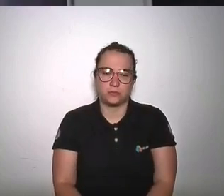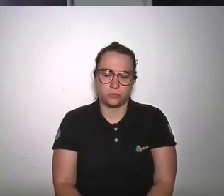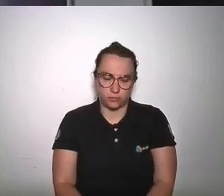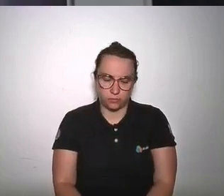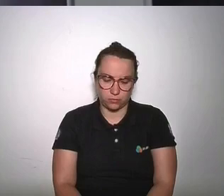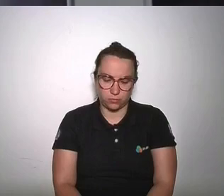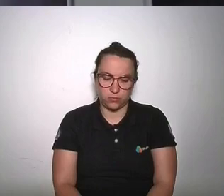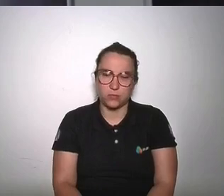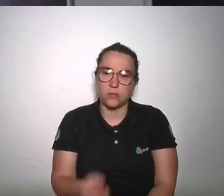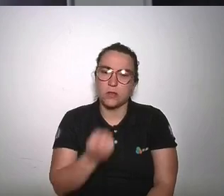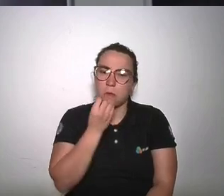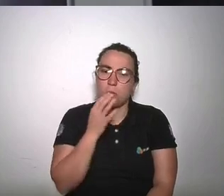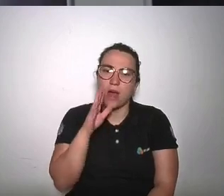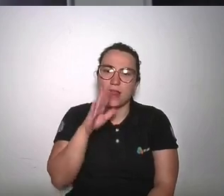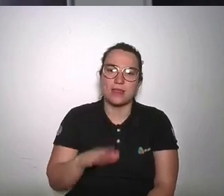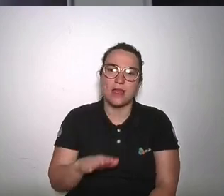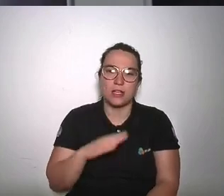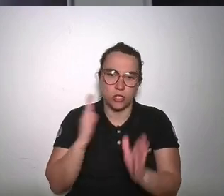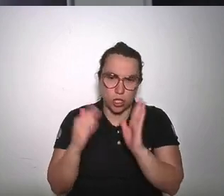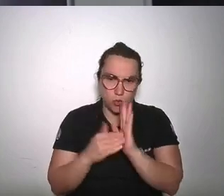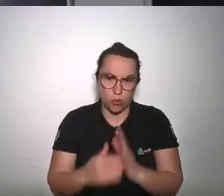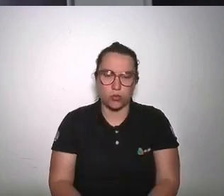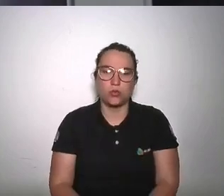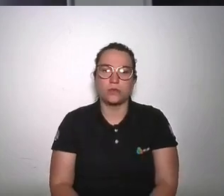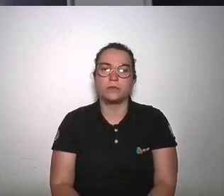Boa tarde a todos. Queria